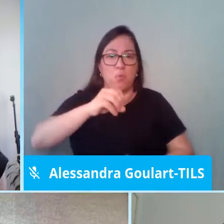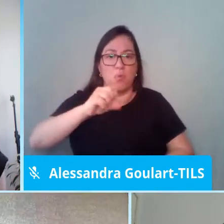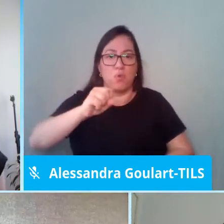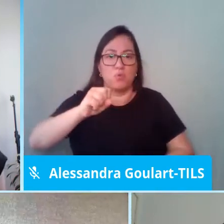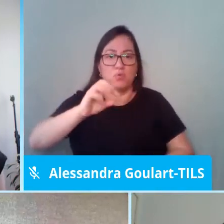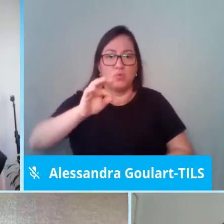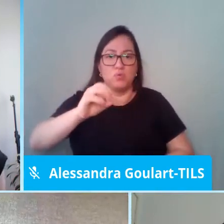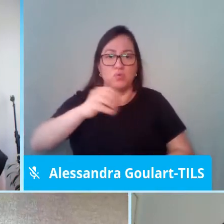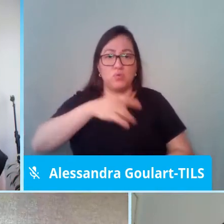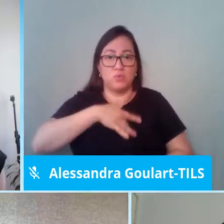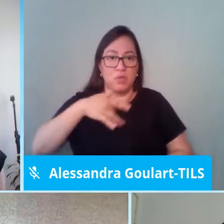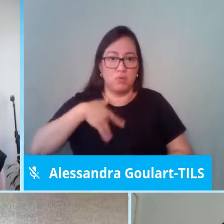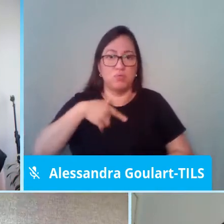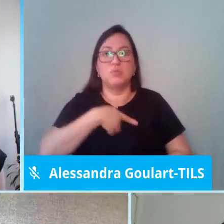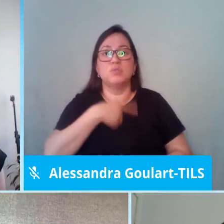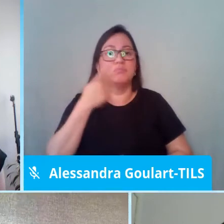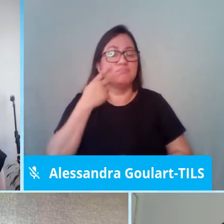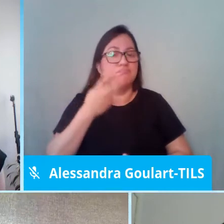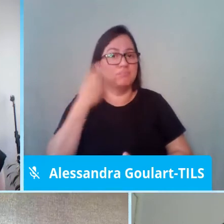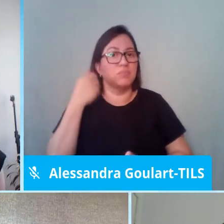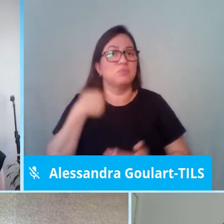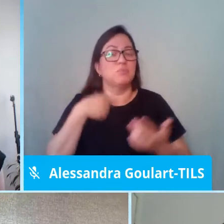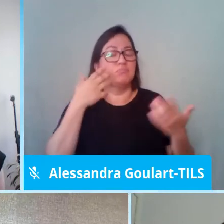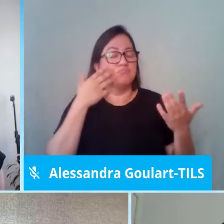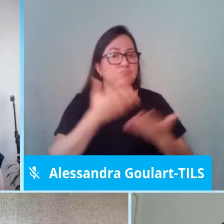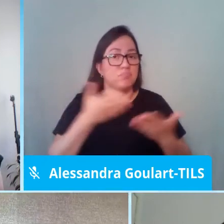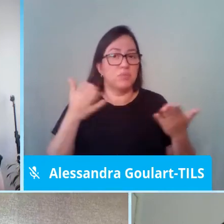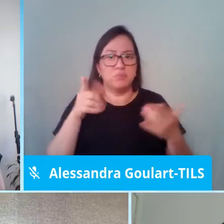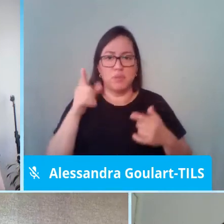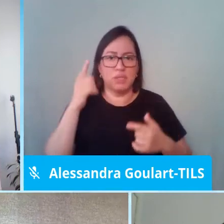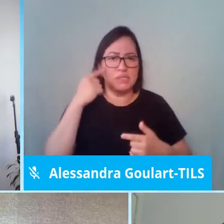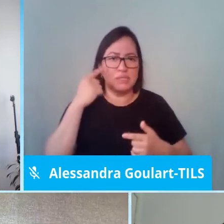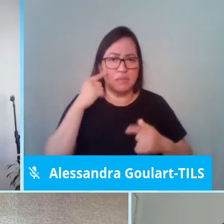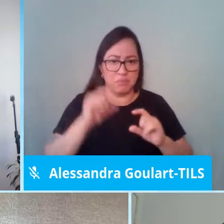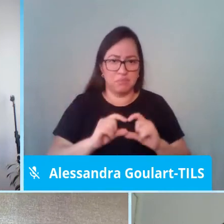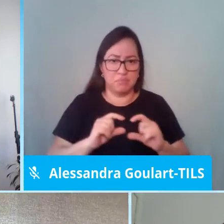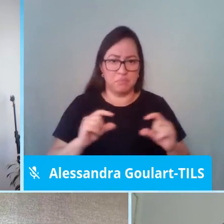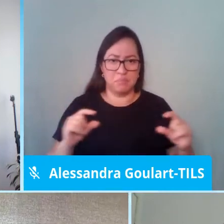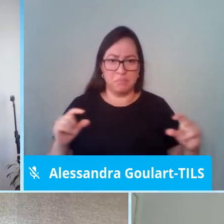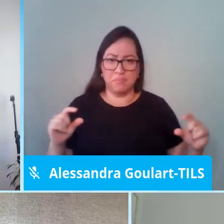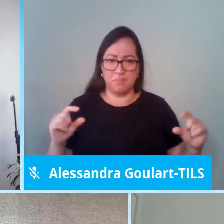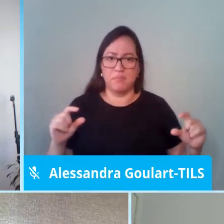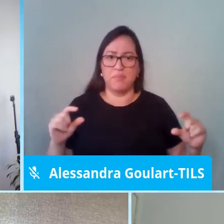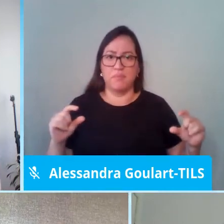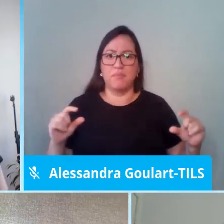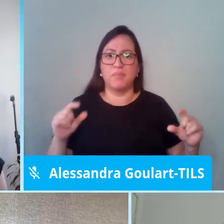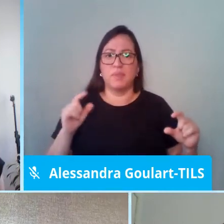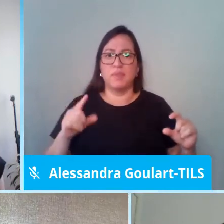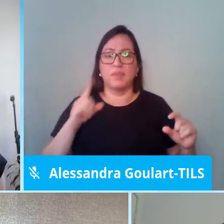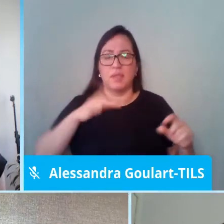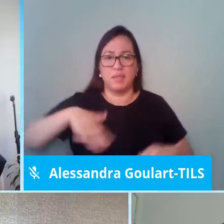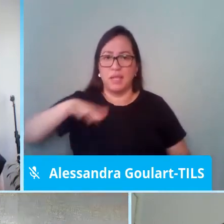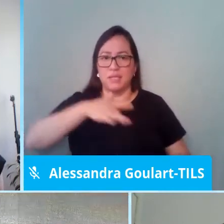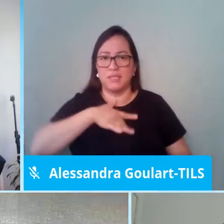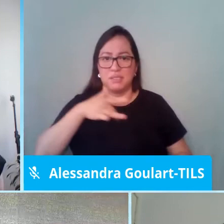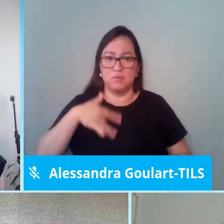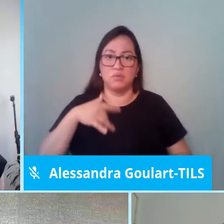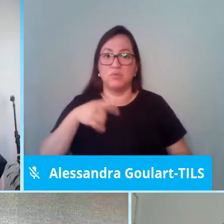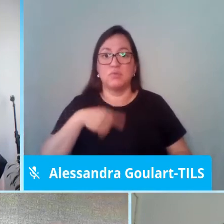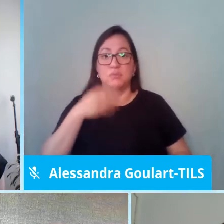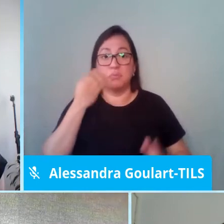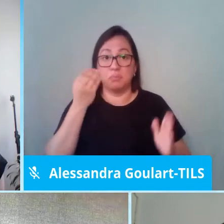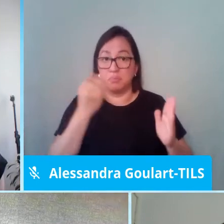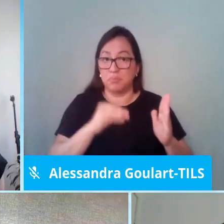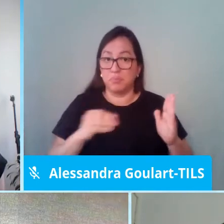puder colocar o contato do e-mail da atenção básica, eu vou dizer algo para vocês que é bem